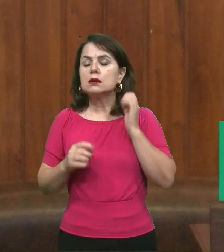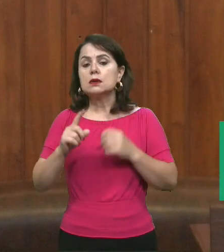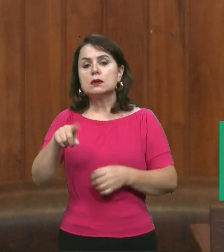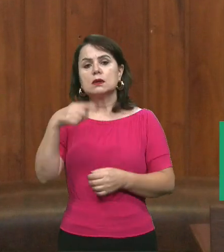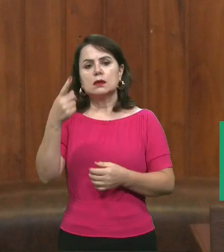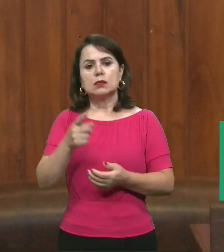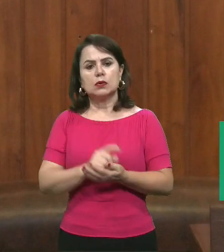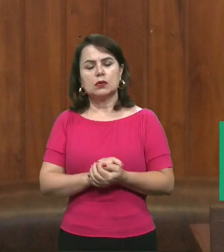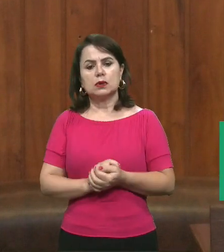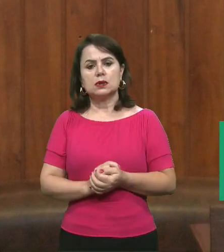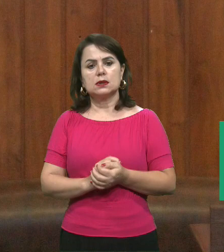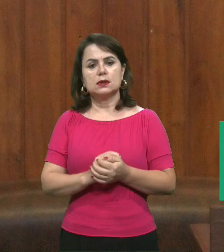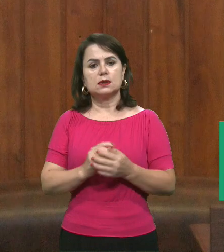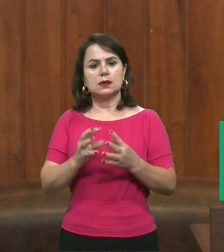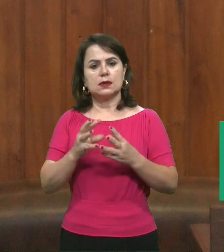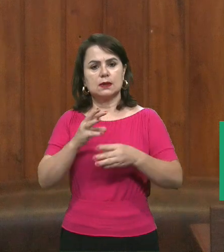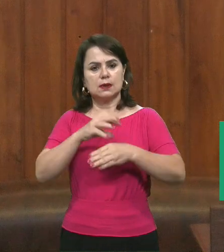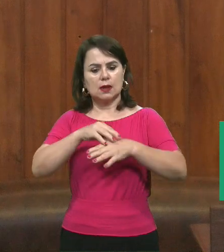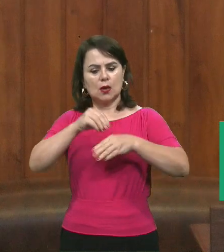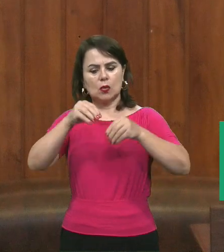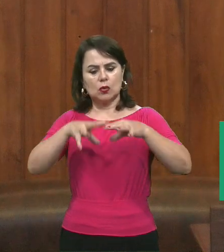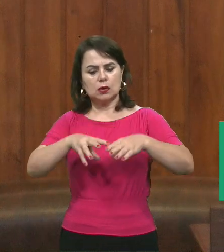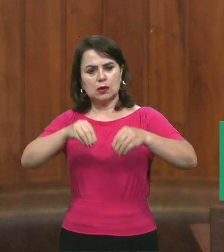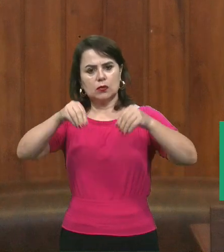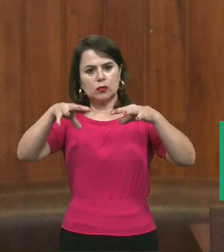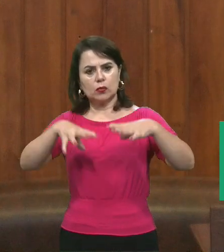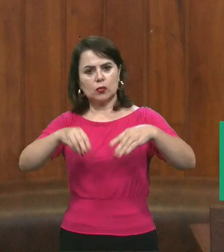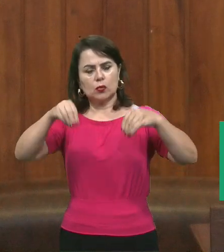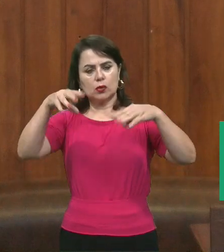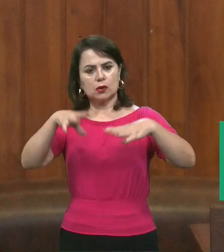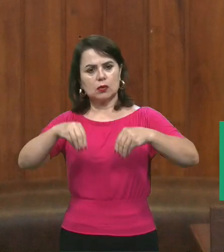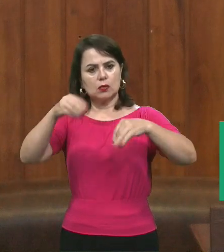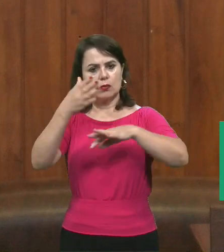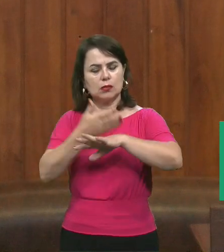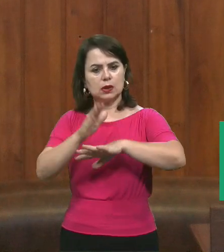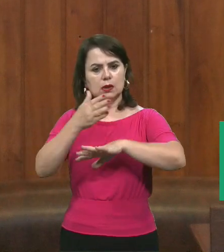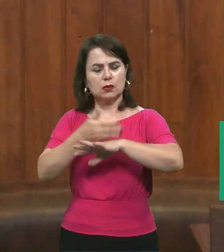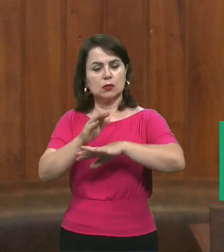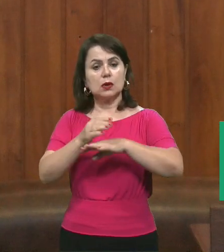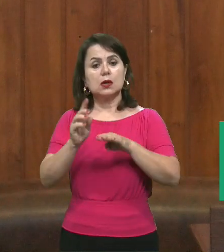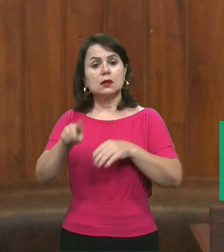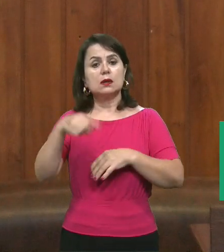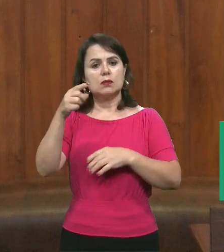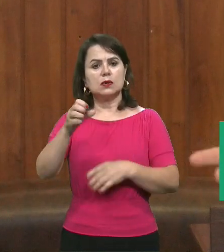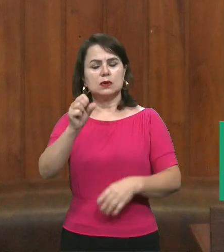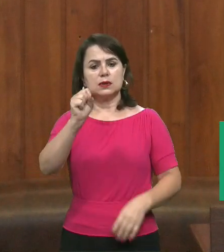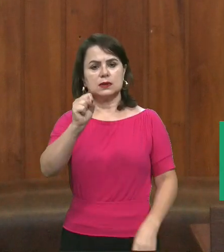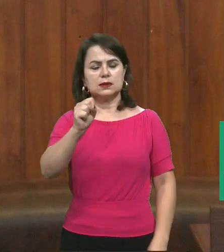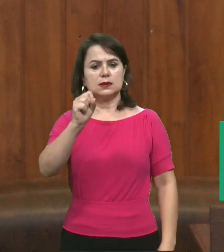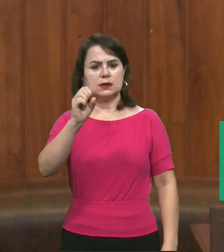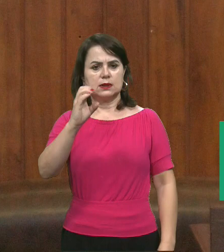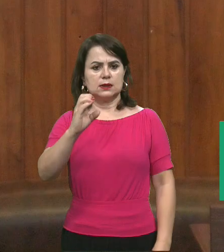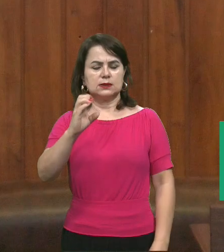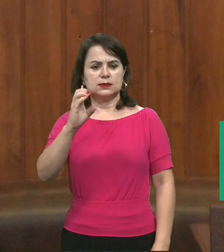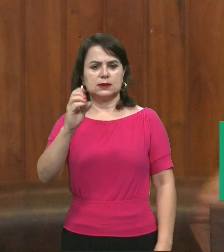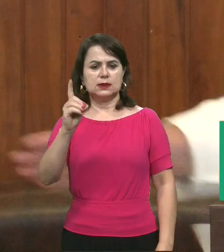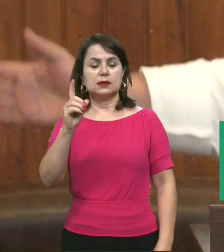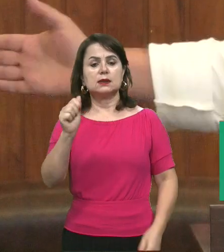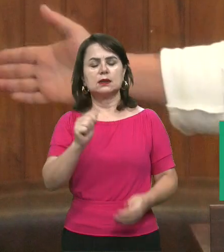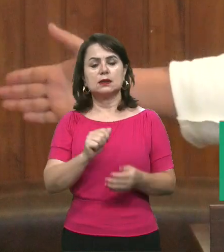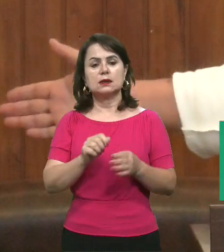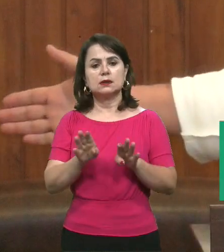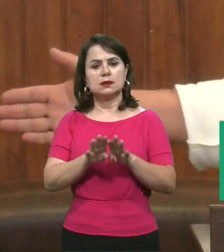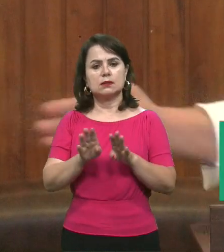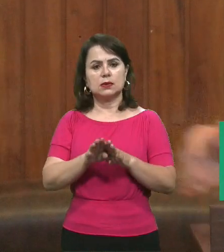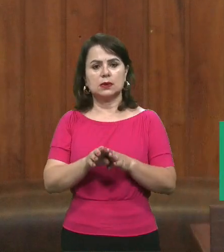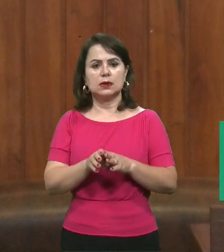Depois o ciclo do algodão, depois o bicho da seda. A economia foi se diversificando. Capital Nacional do Alimento,